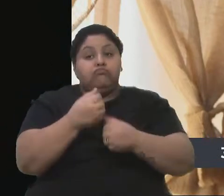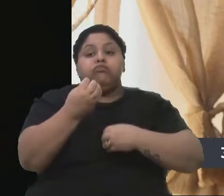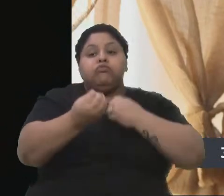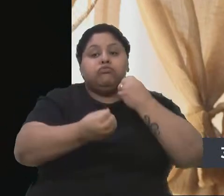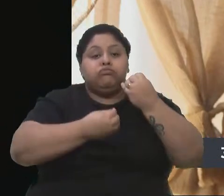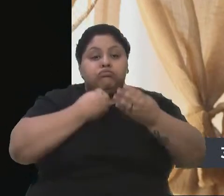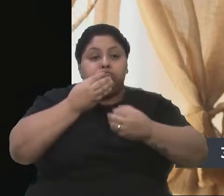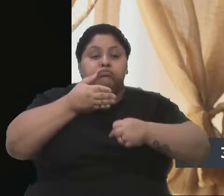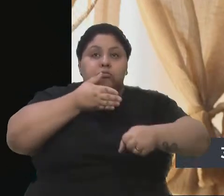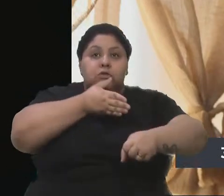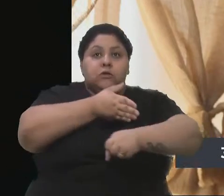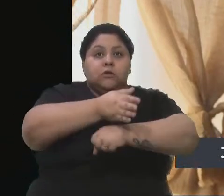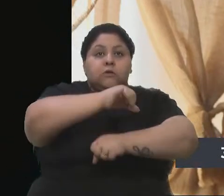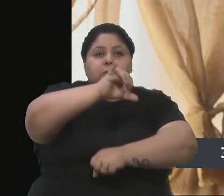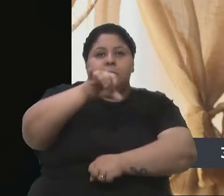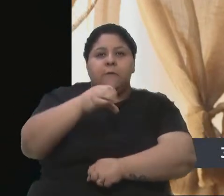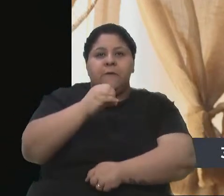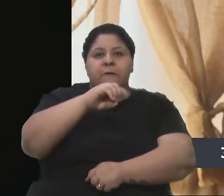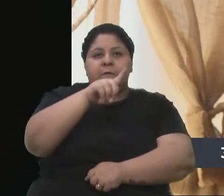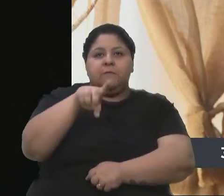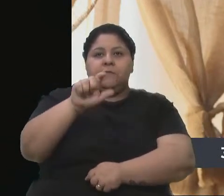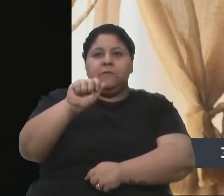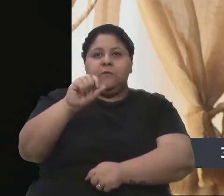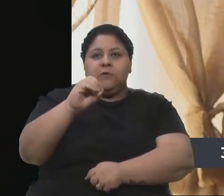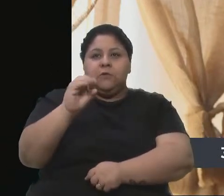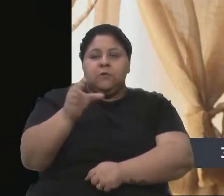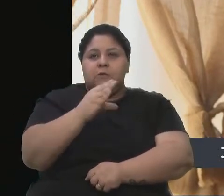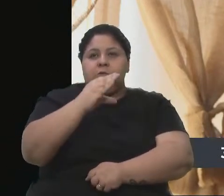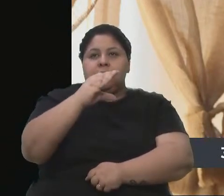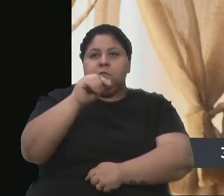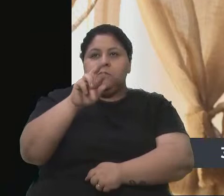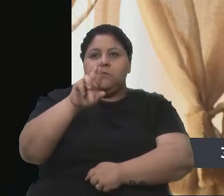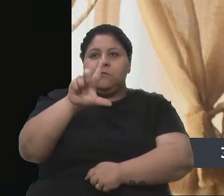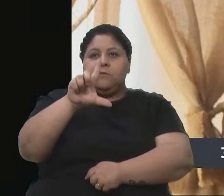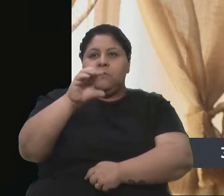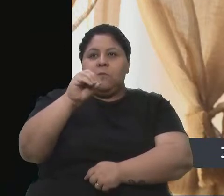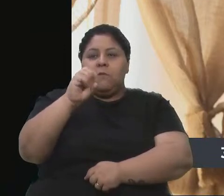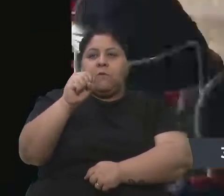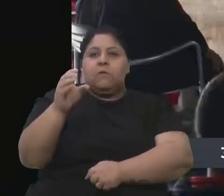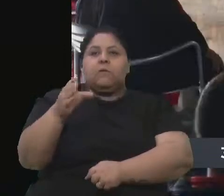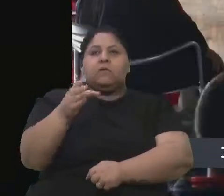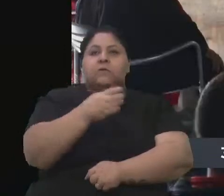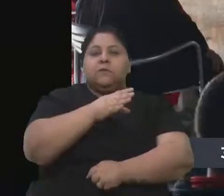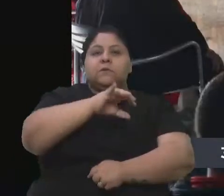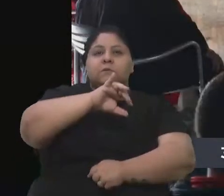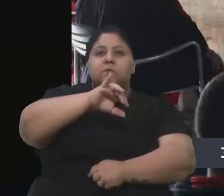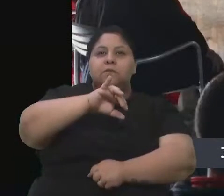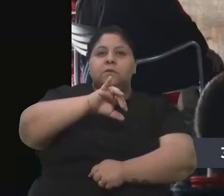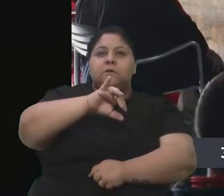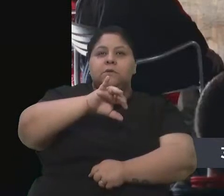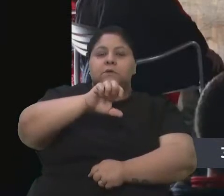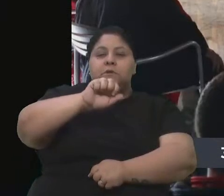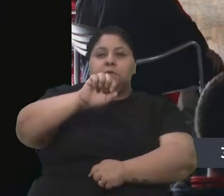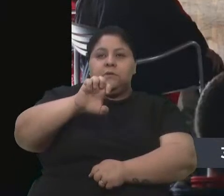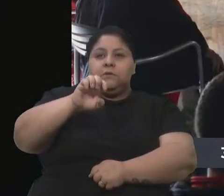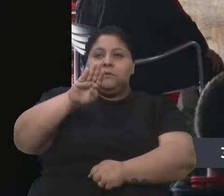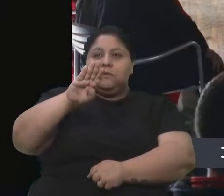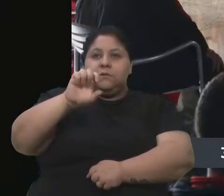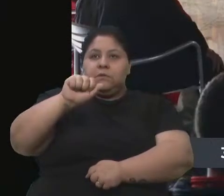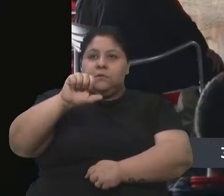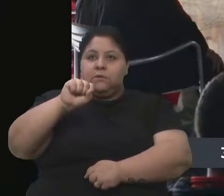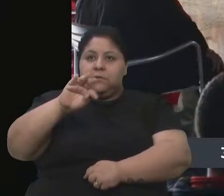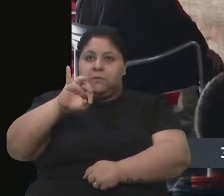presentes, João Carlos Fontoura, Cabo João, também o Sebastião Teixeira Correia, o Lauro Teodoro, e além